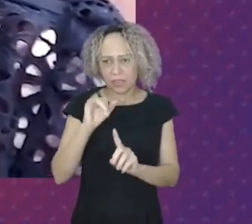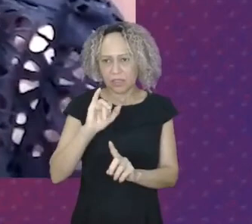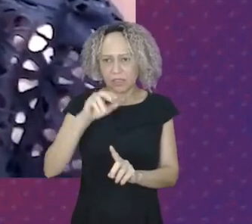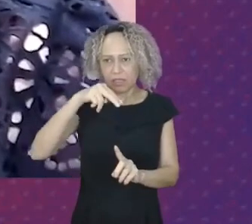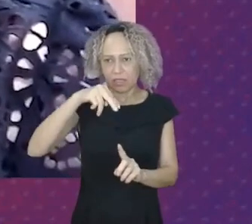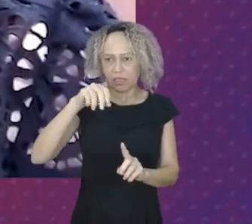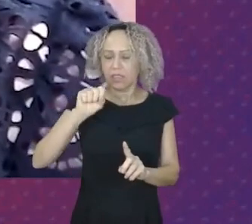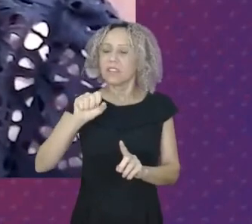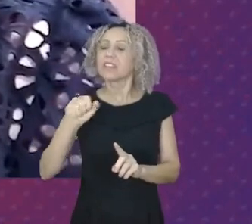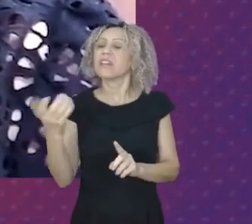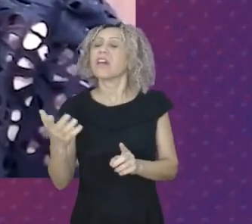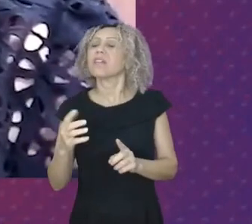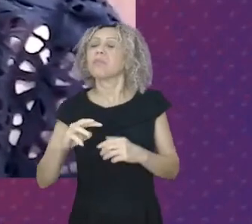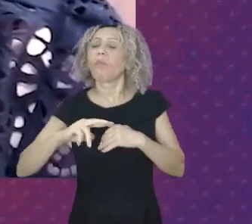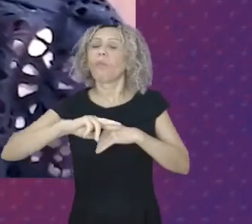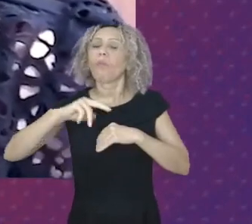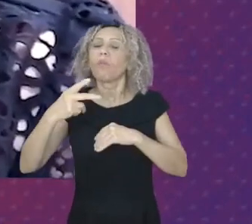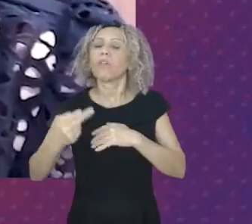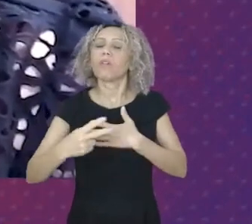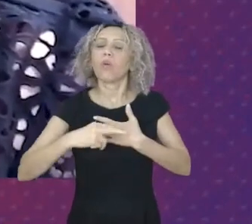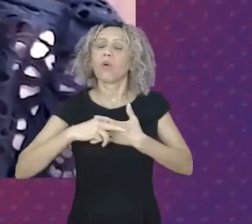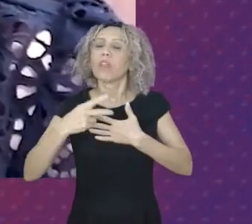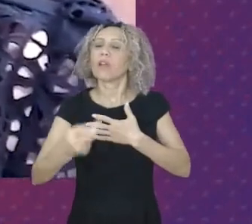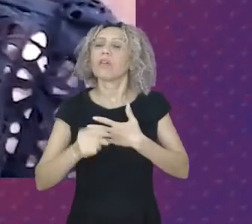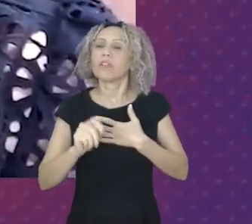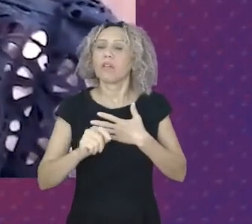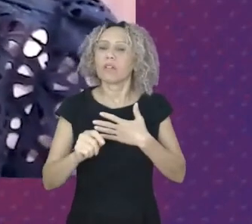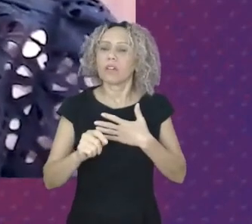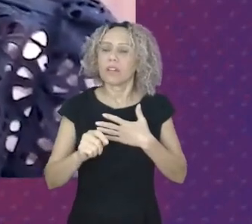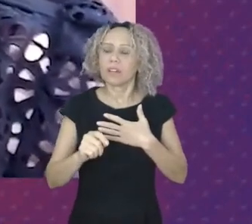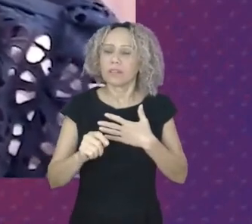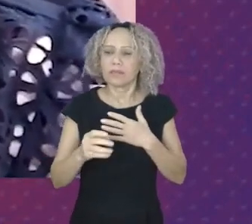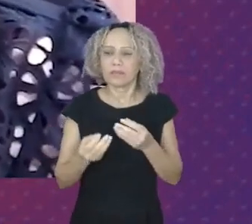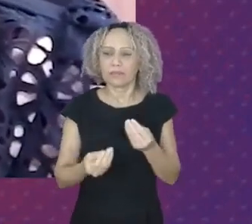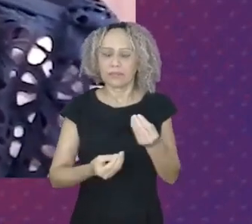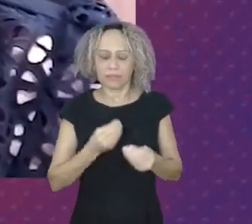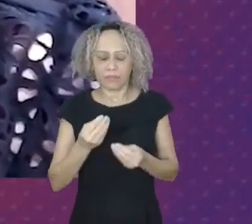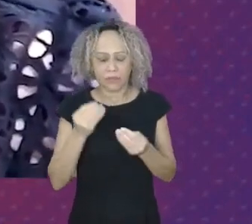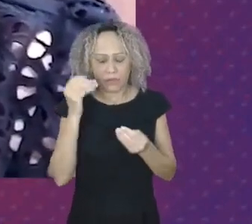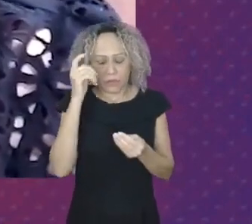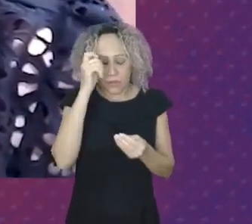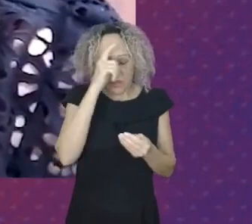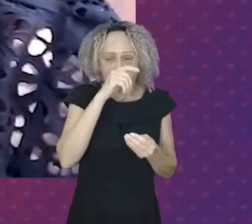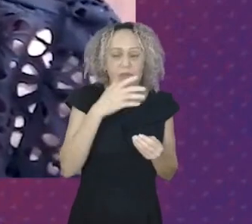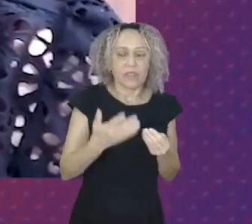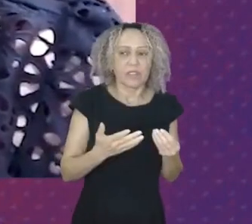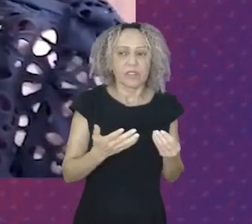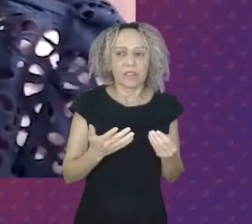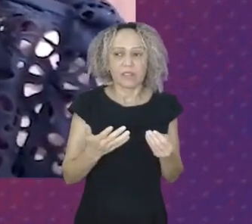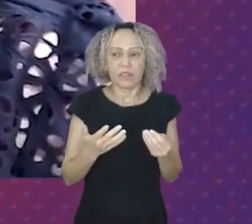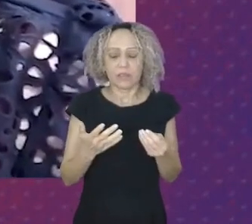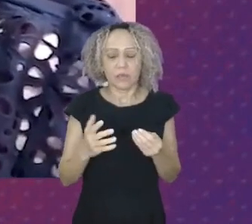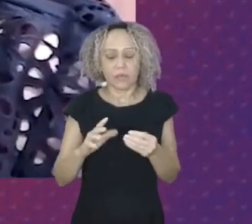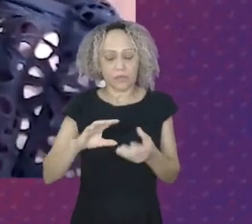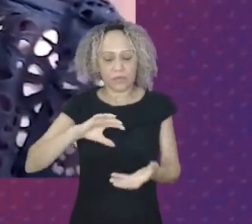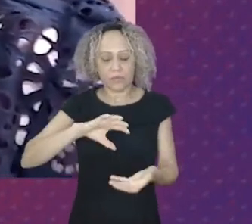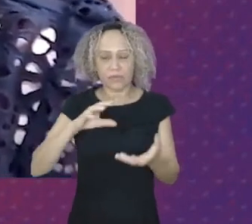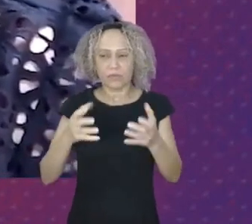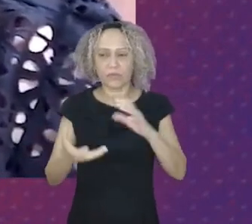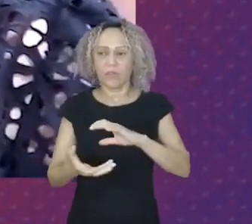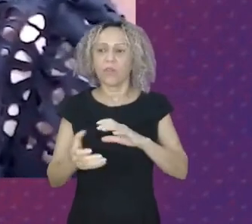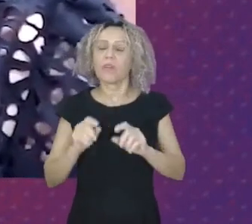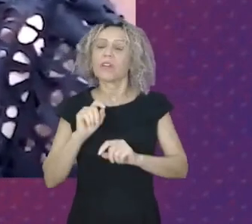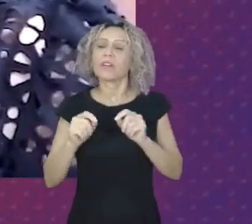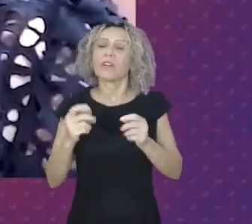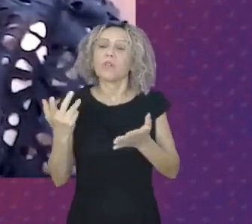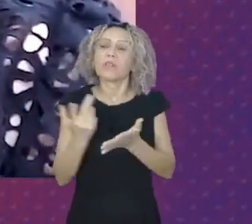causou? Muita gente perde a perspectiva de aposentadoria. E são reformas que vieram e